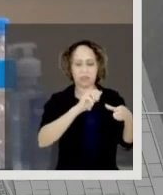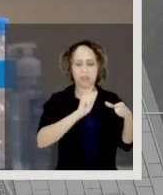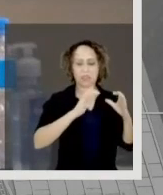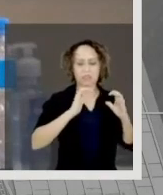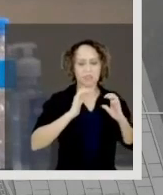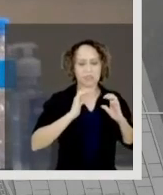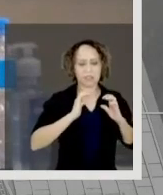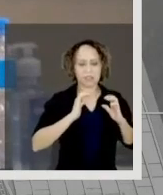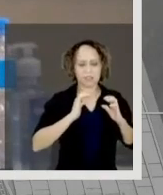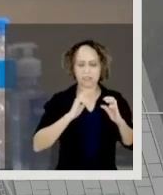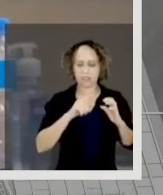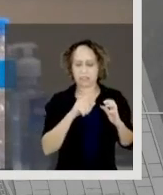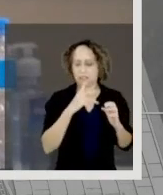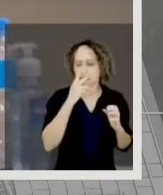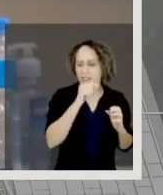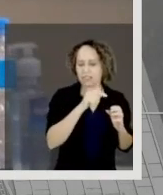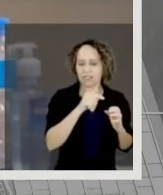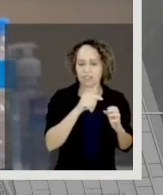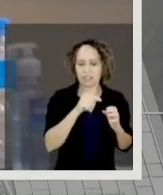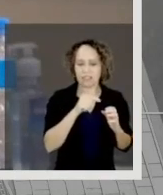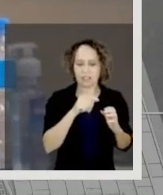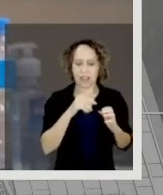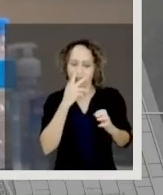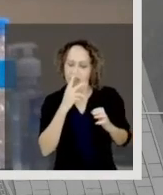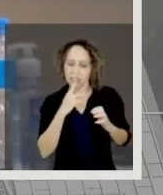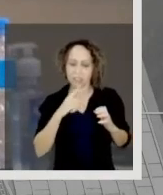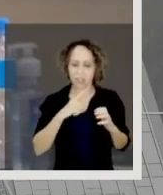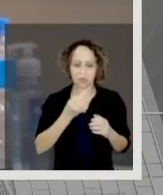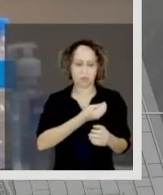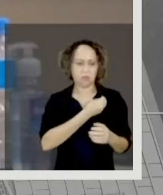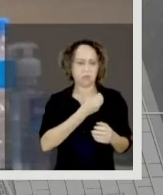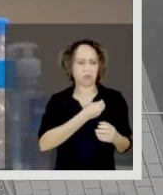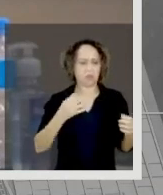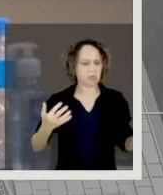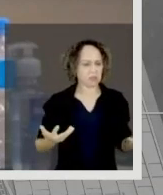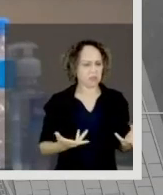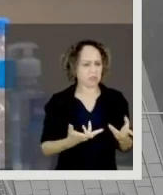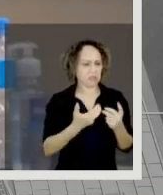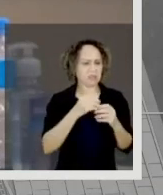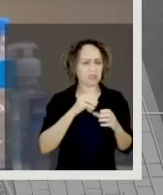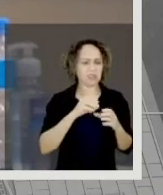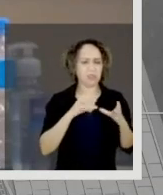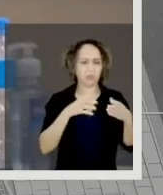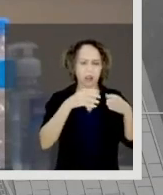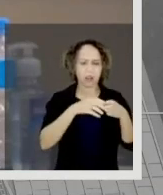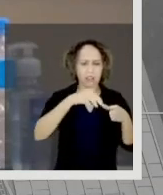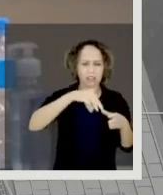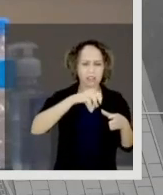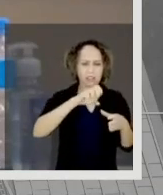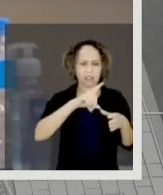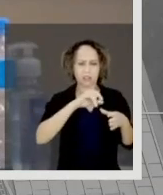terceira via, ela já nasceu falida. Ninguém tá apostando nessa terceira via. A gente continua batendo nessa tecla. A imprensa